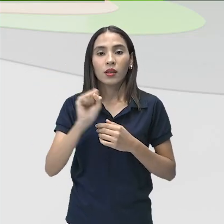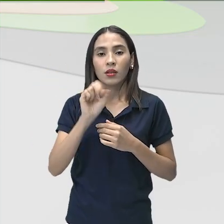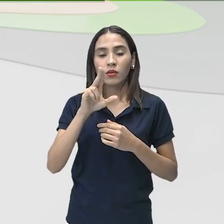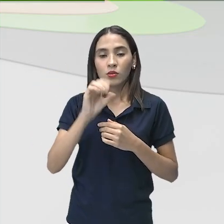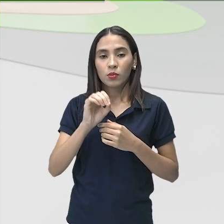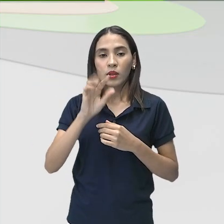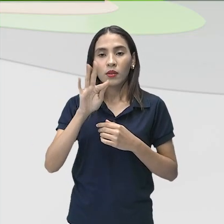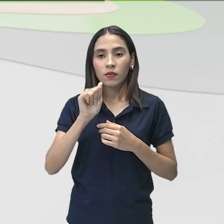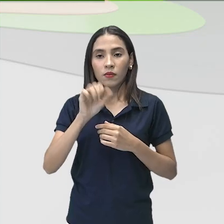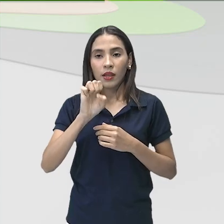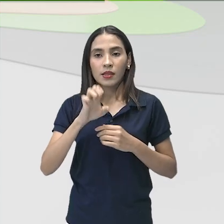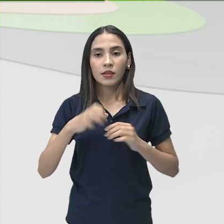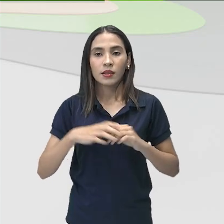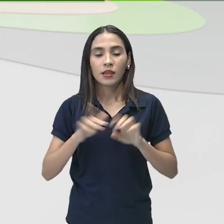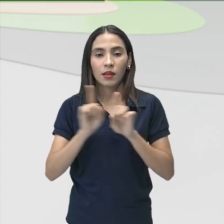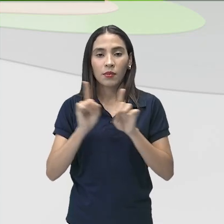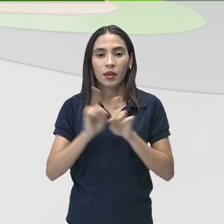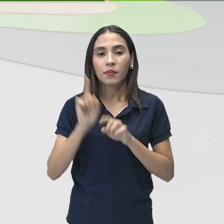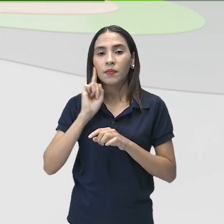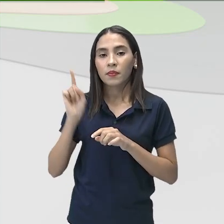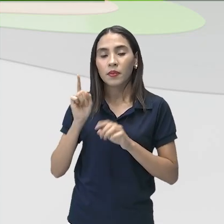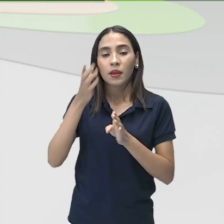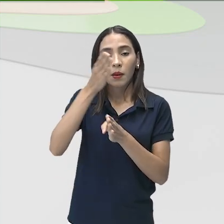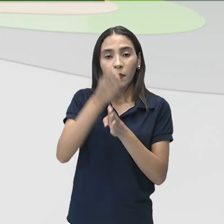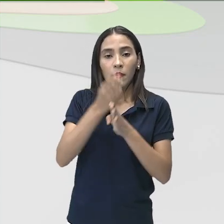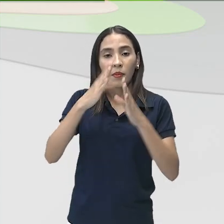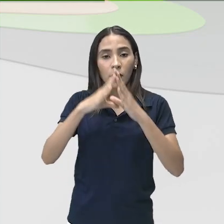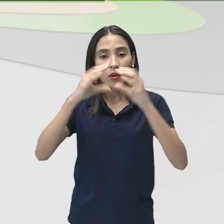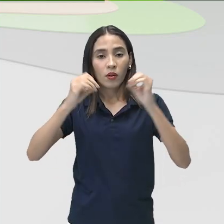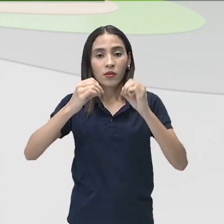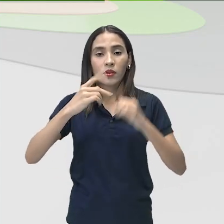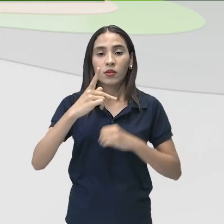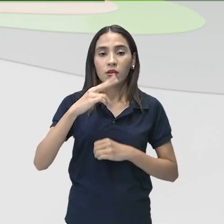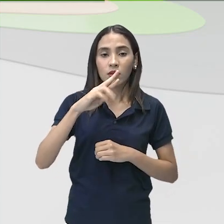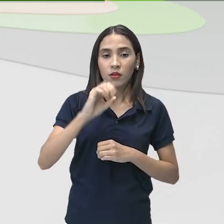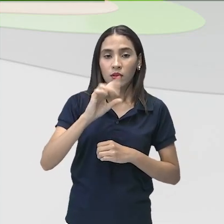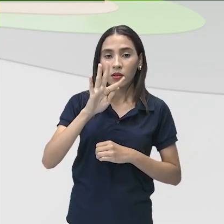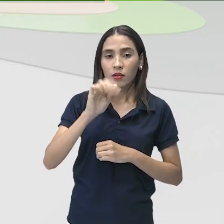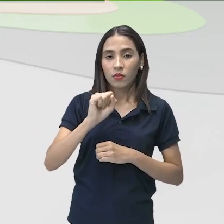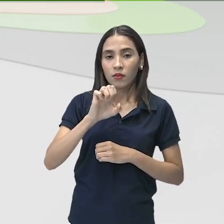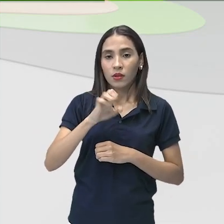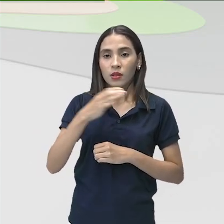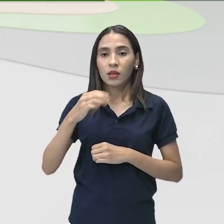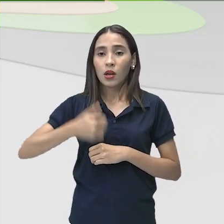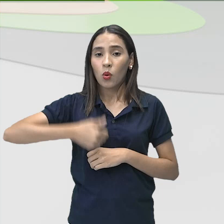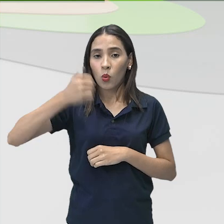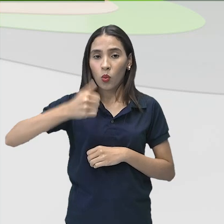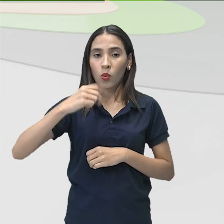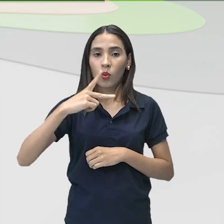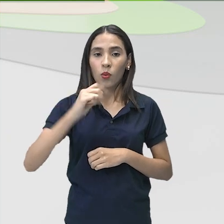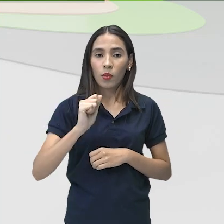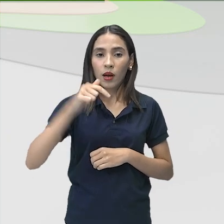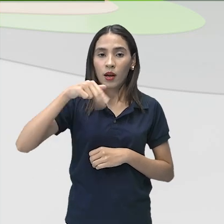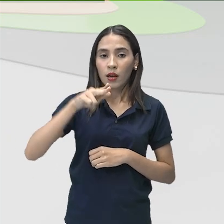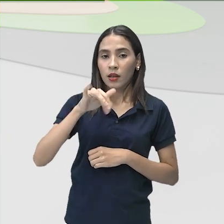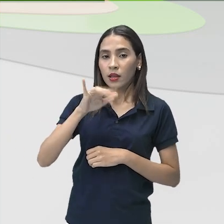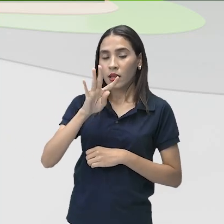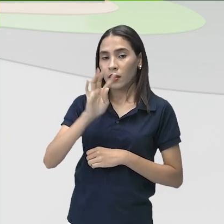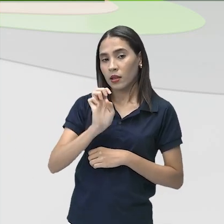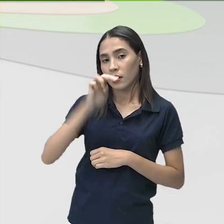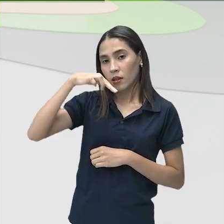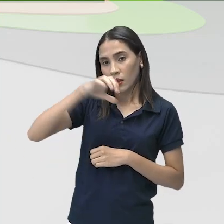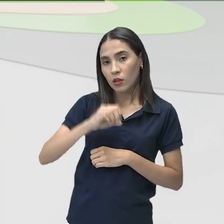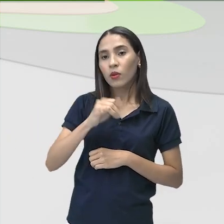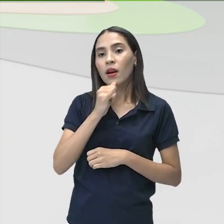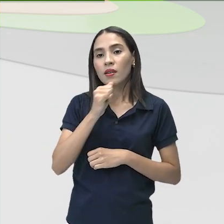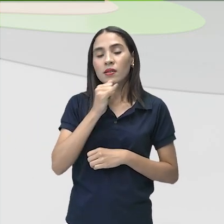subfase dentro da meiose da prófase 1. Vejam só, que é o paquíteno. Inicia-se, então,